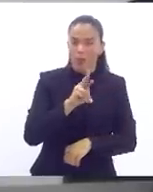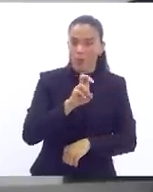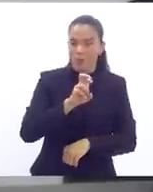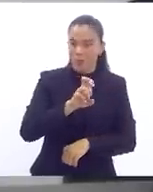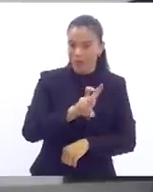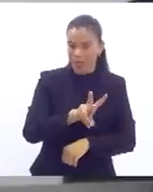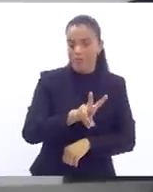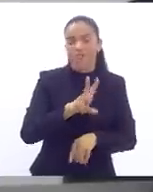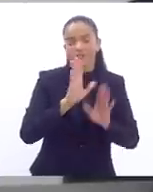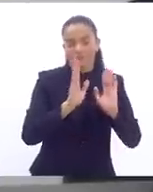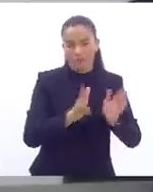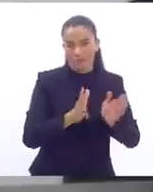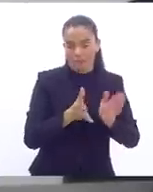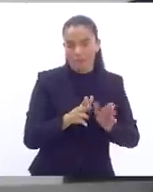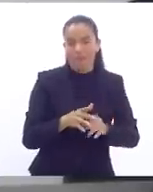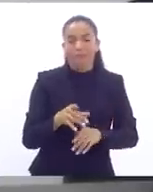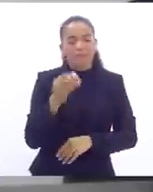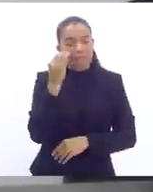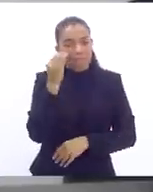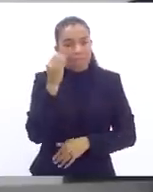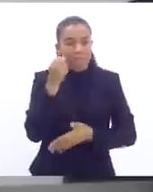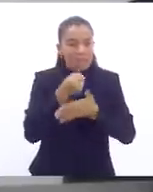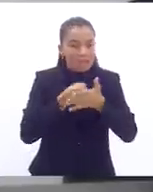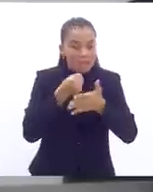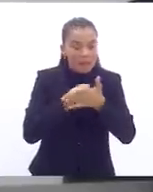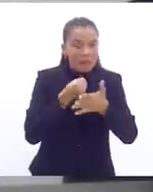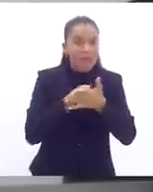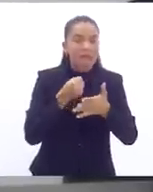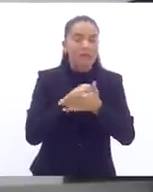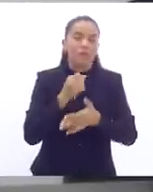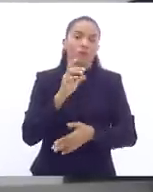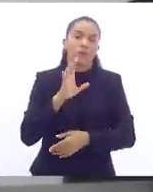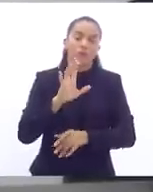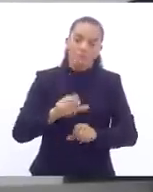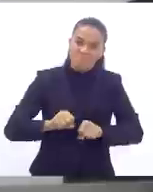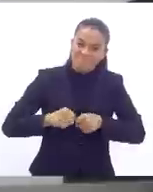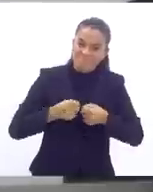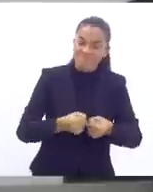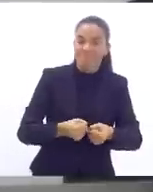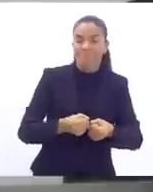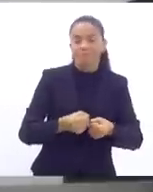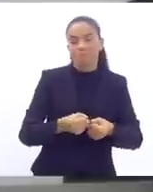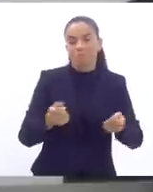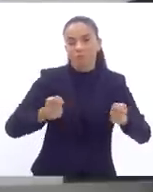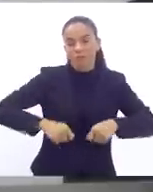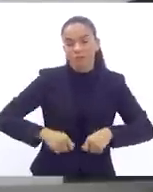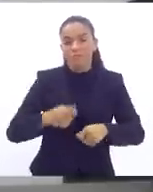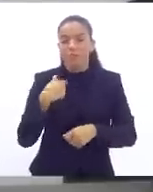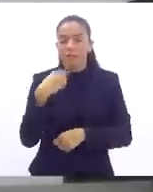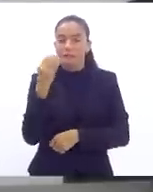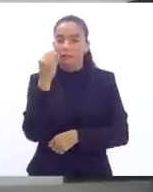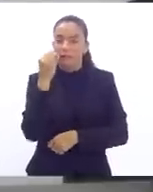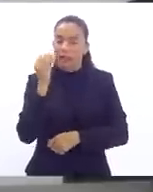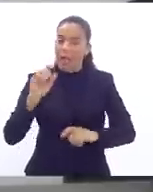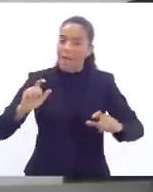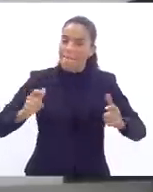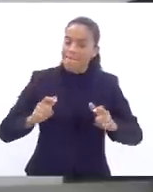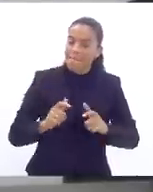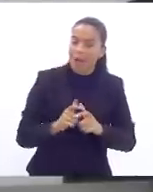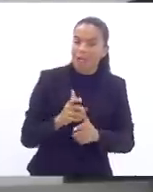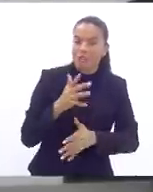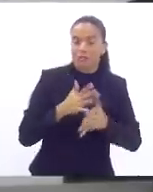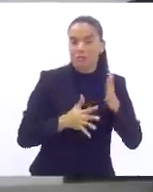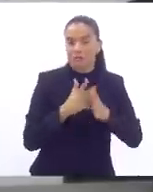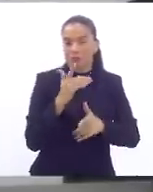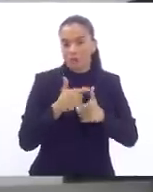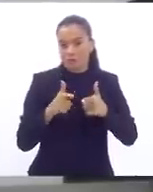então nós temos tentado fazer realizar todos os esforços possíveis para poder diminuir esse Impacto né